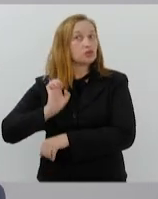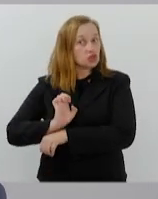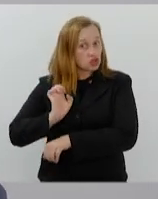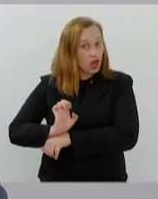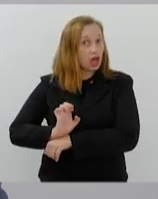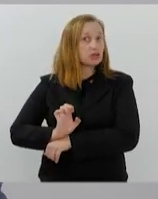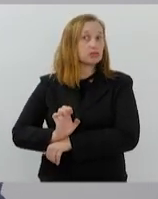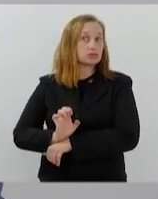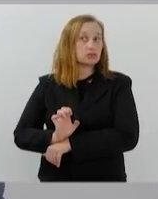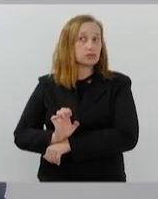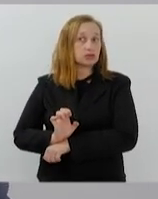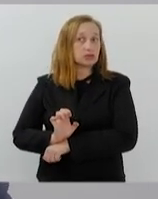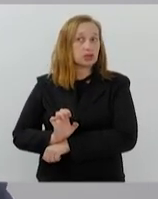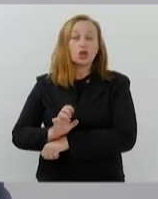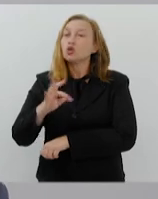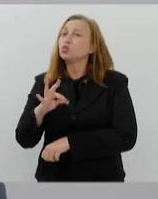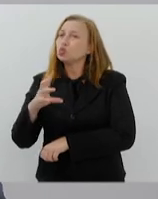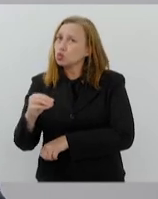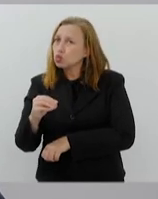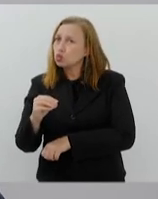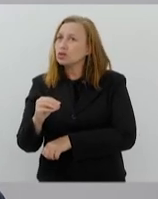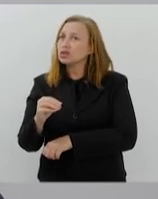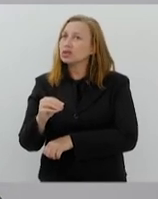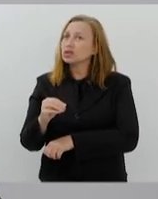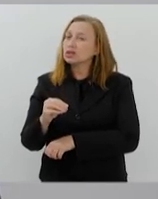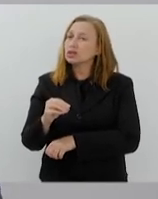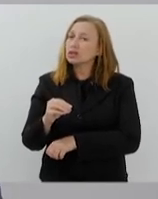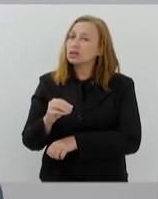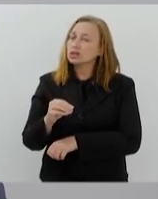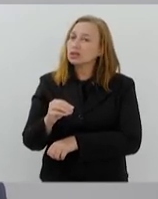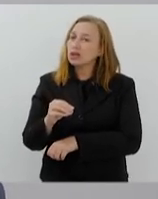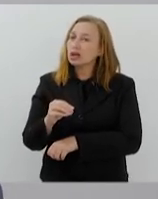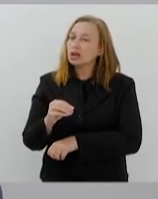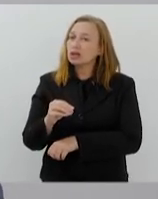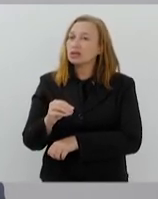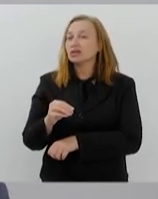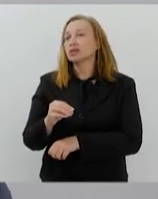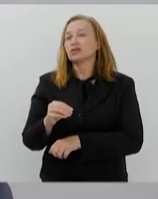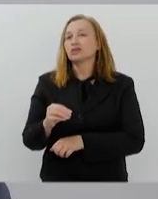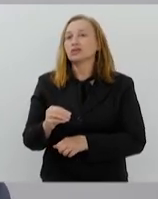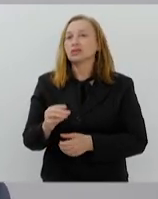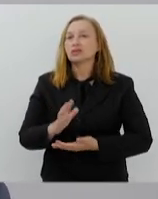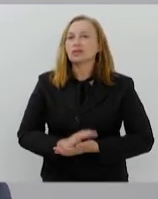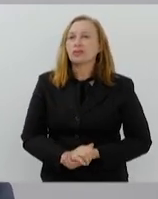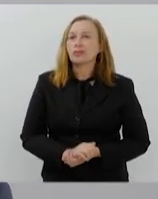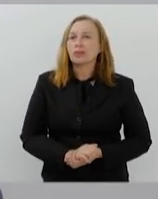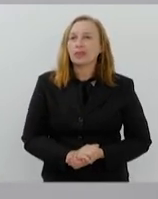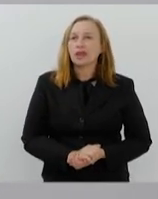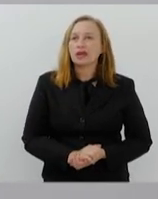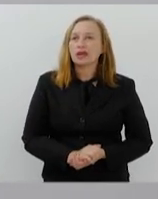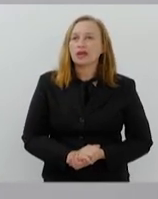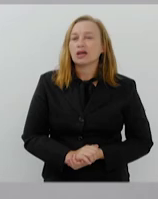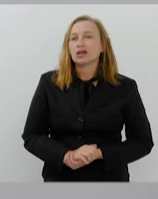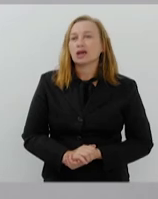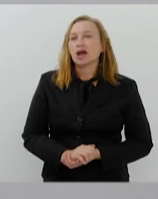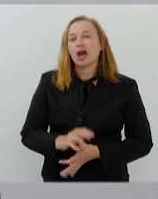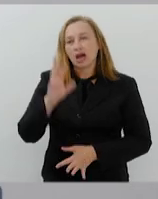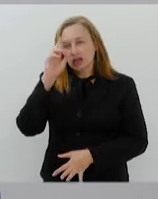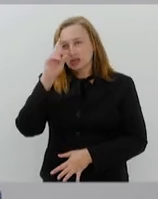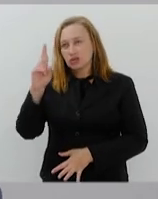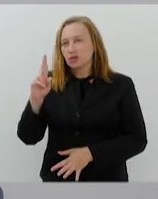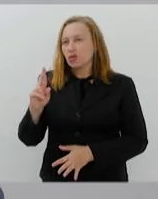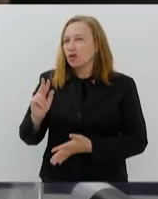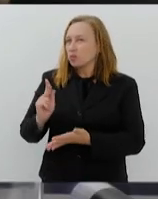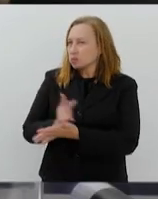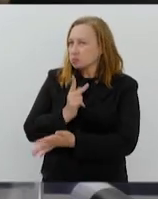sujeita a tudo aquilo que está sujeito O titular de um cargo desta envergadura a senhora Teve alguma ingerência para que isso